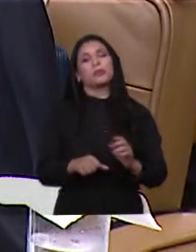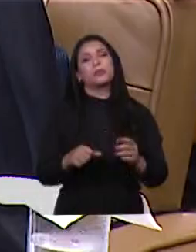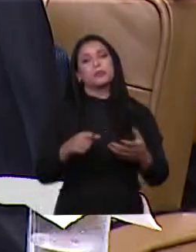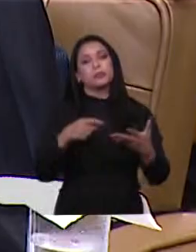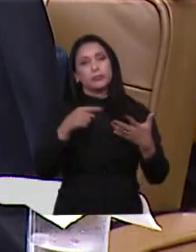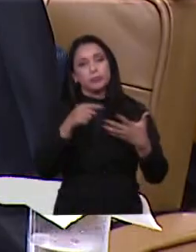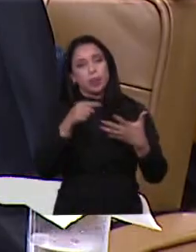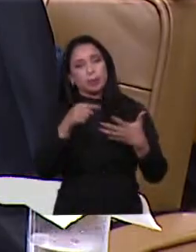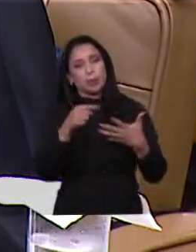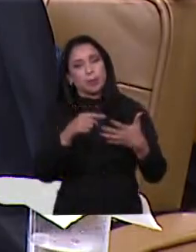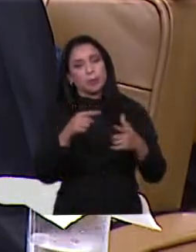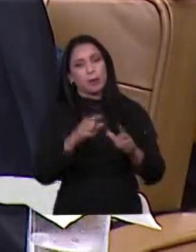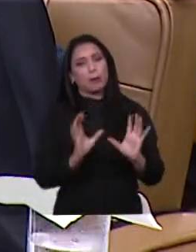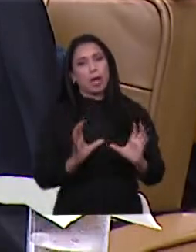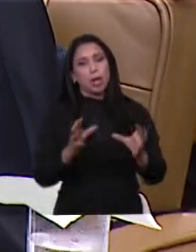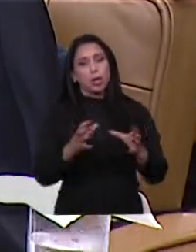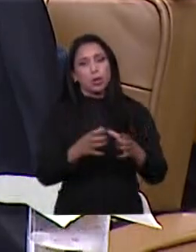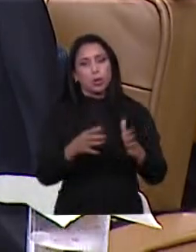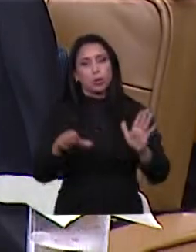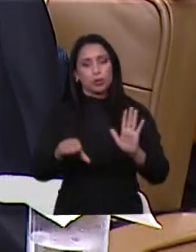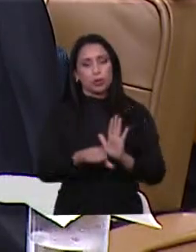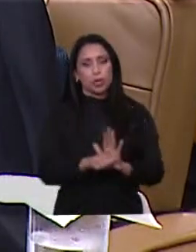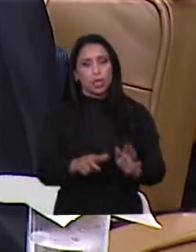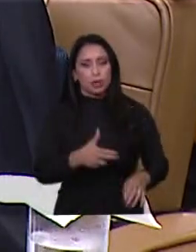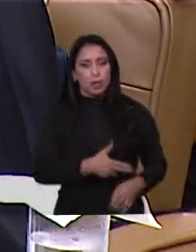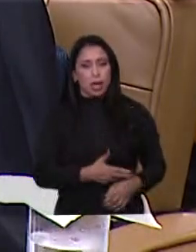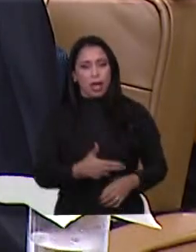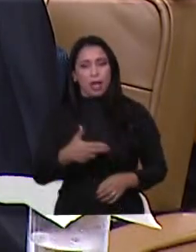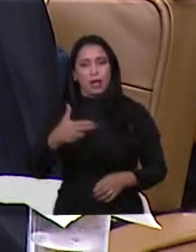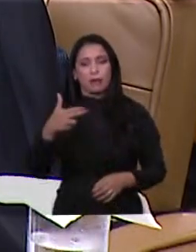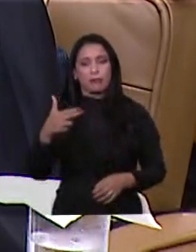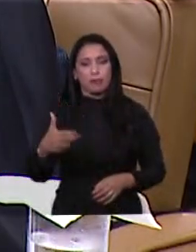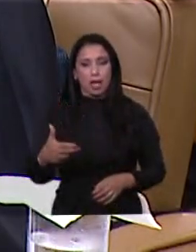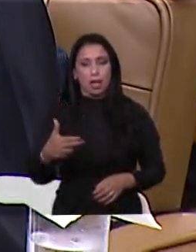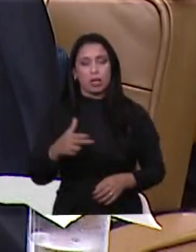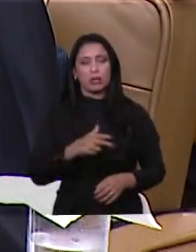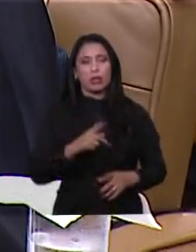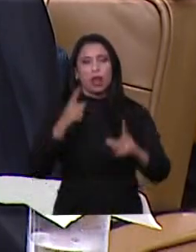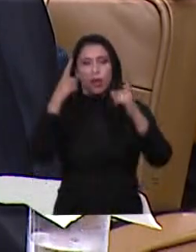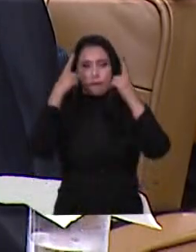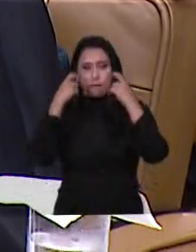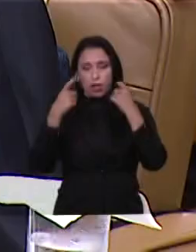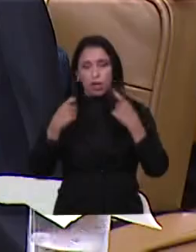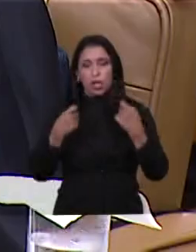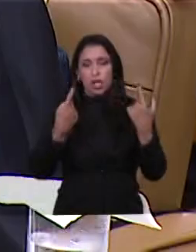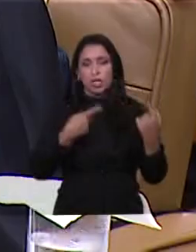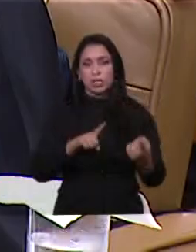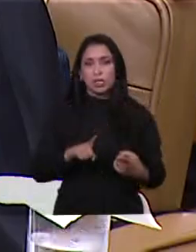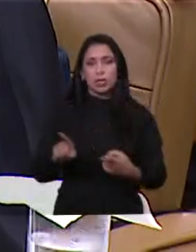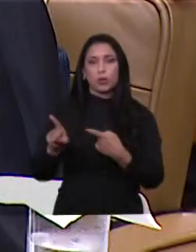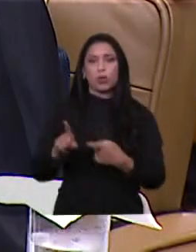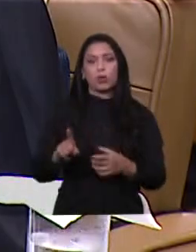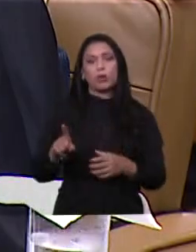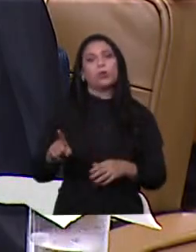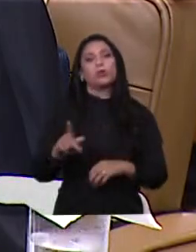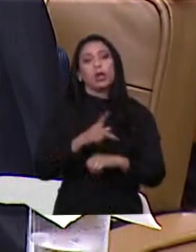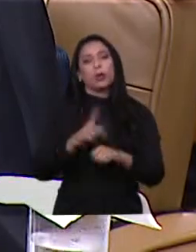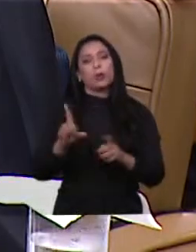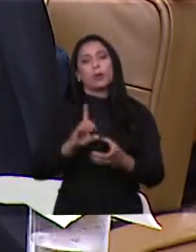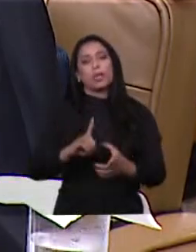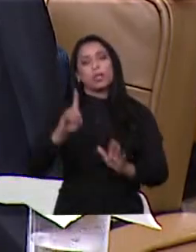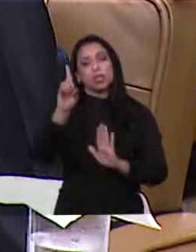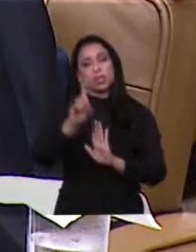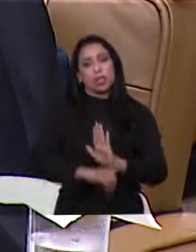delitos: associação criminosa armada, abolição violenta do Estado Democrático de Direito, golpe de